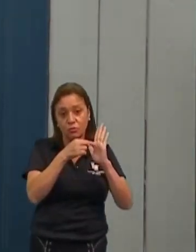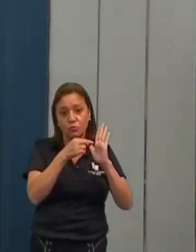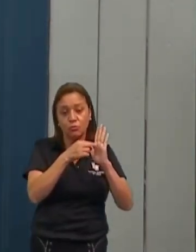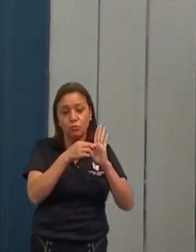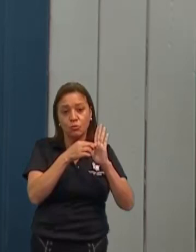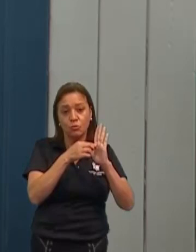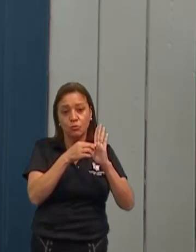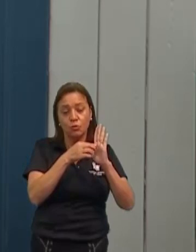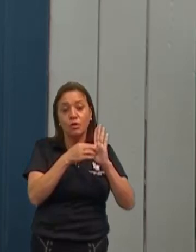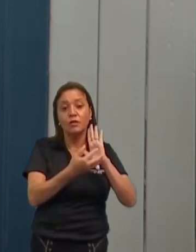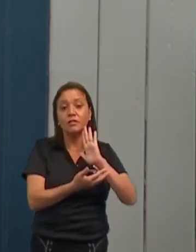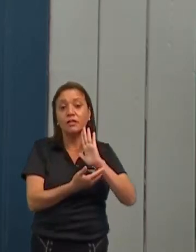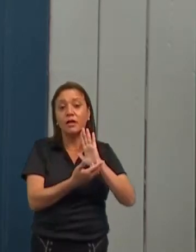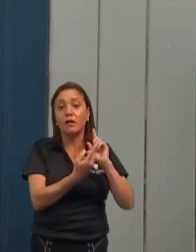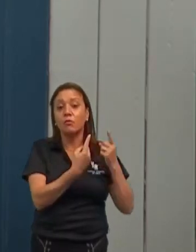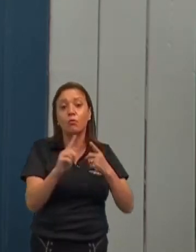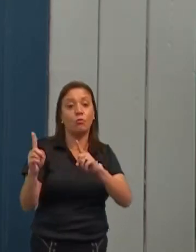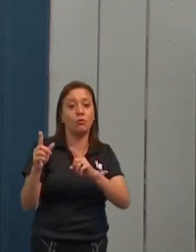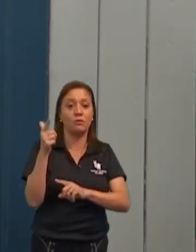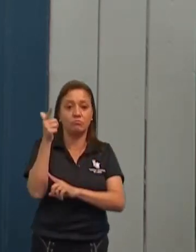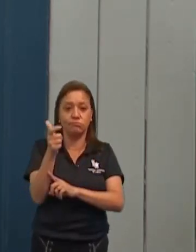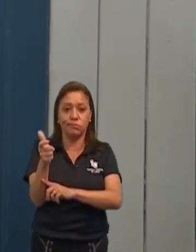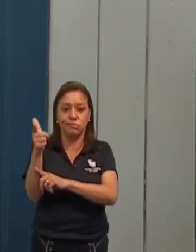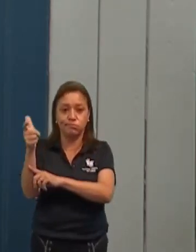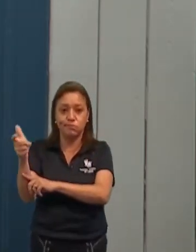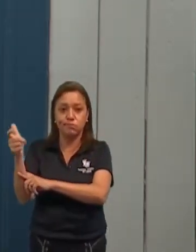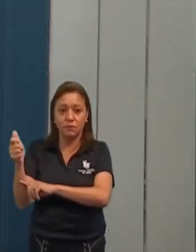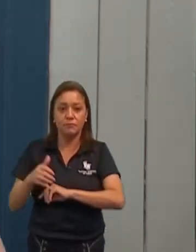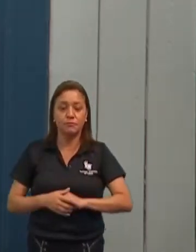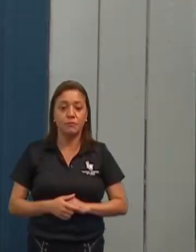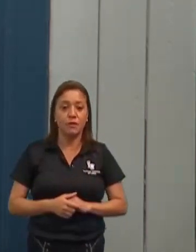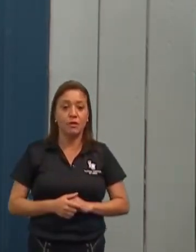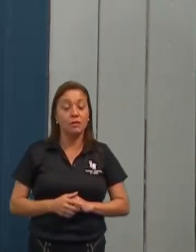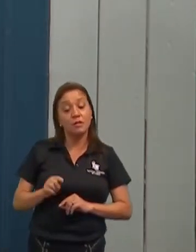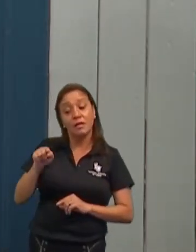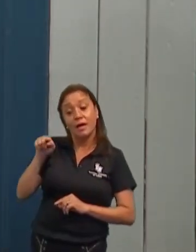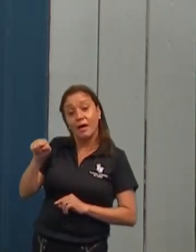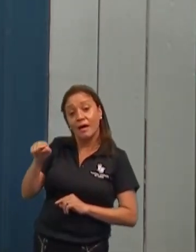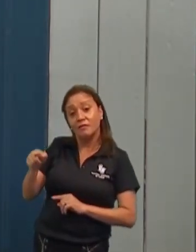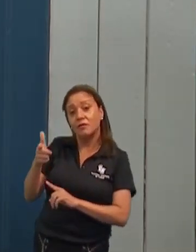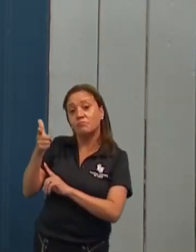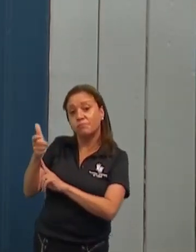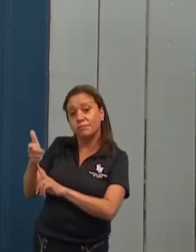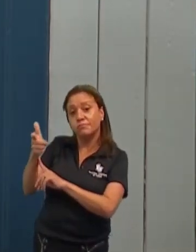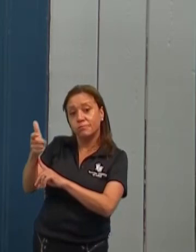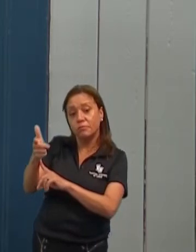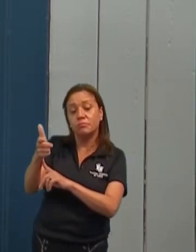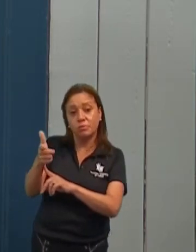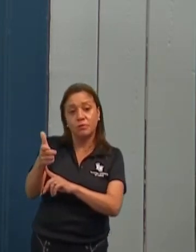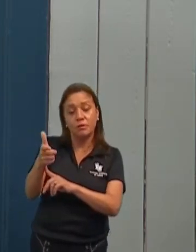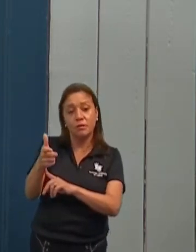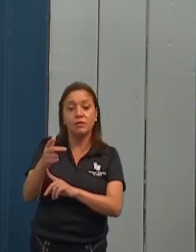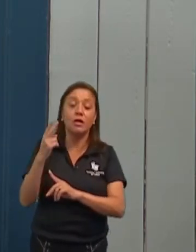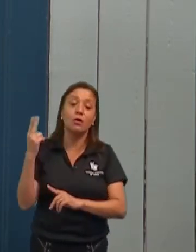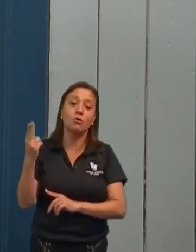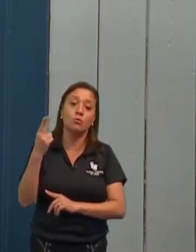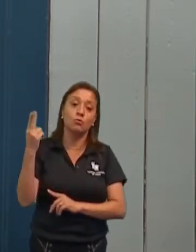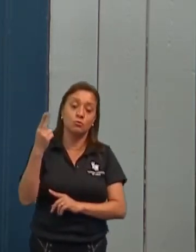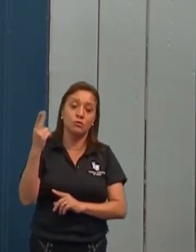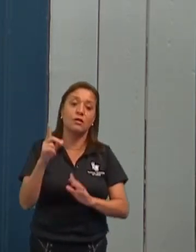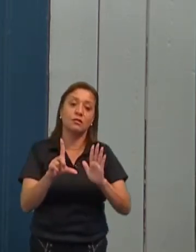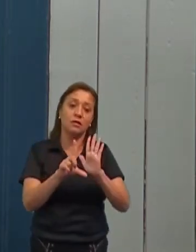seu projeto, no artigo 8º, que as armas de fogo utilizadas em entidades esportivas